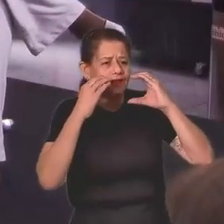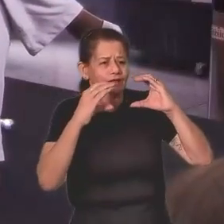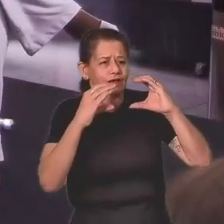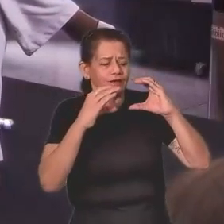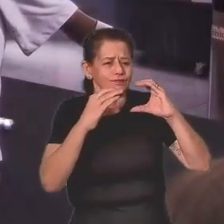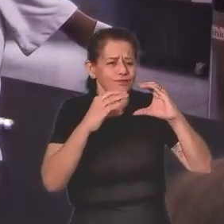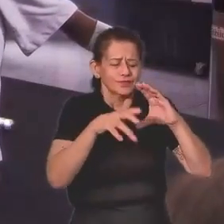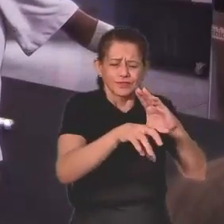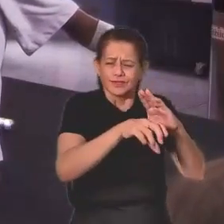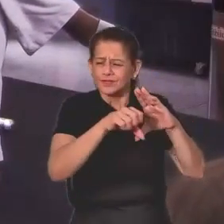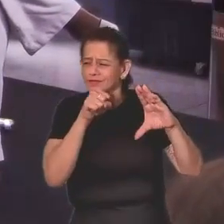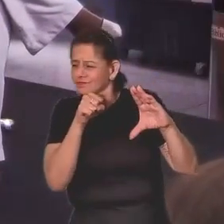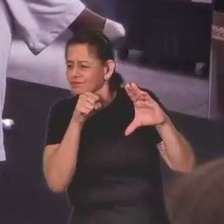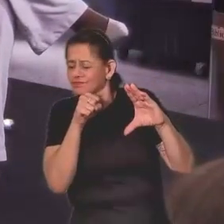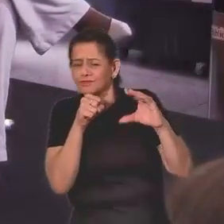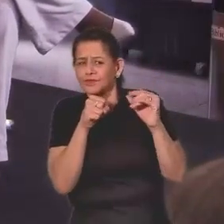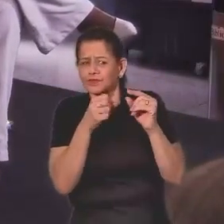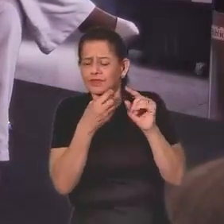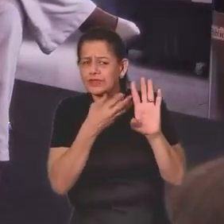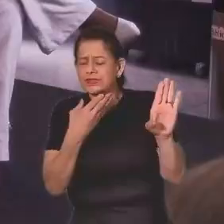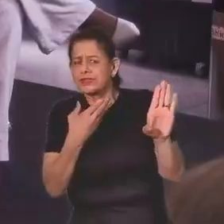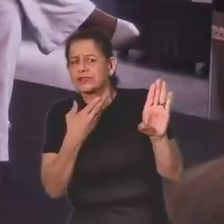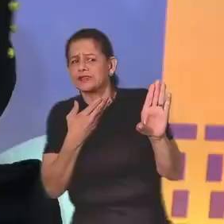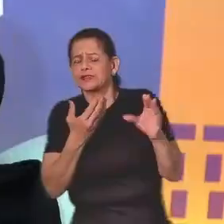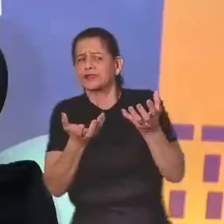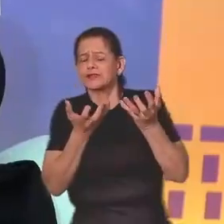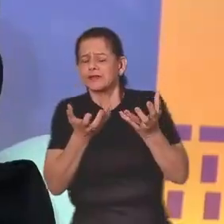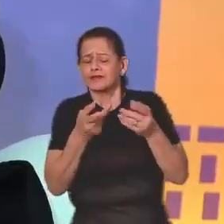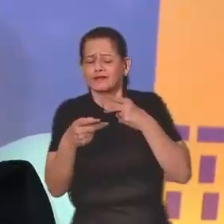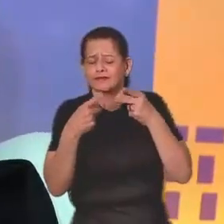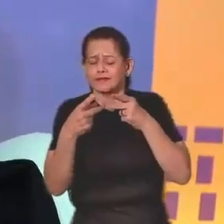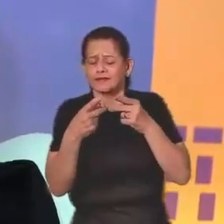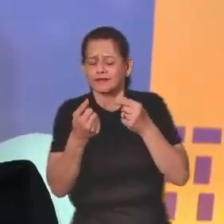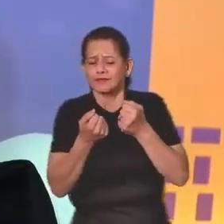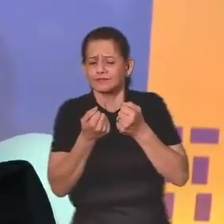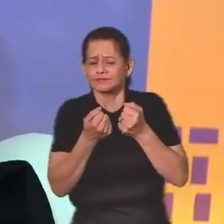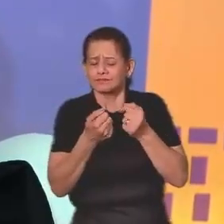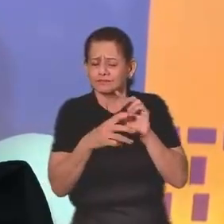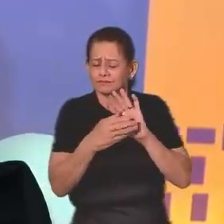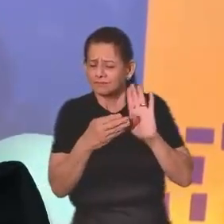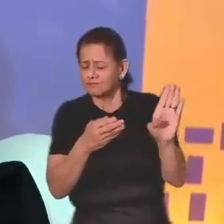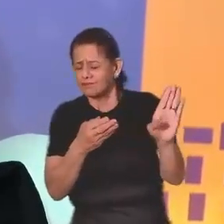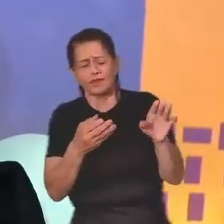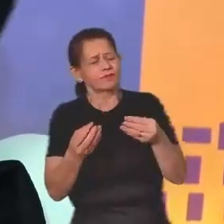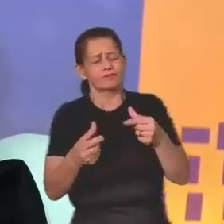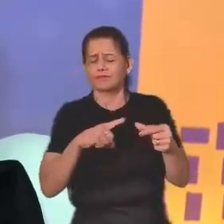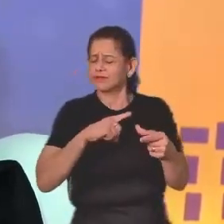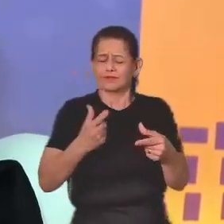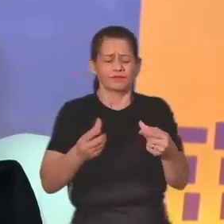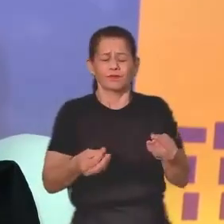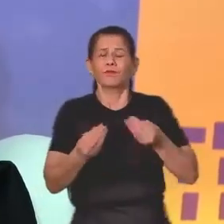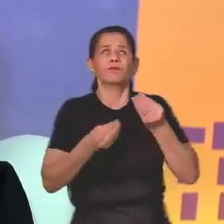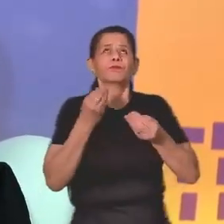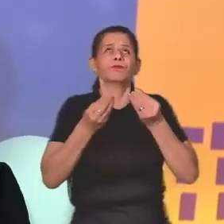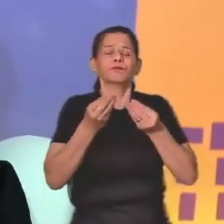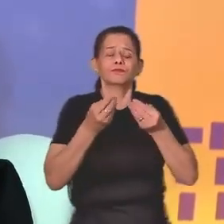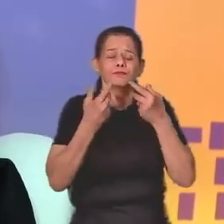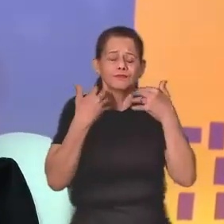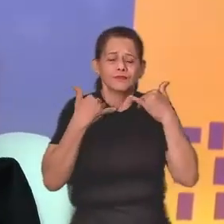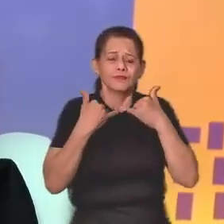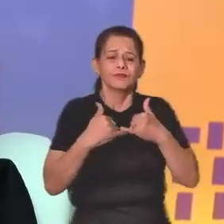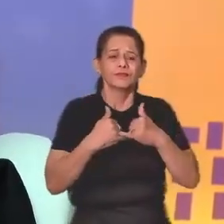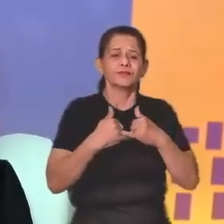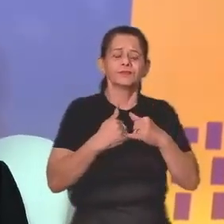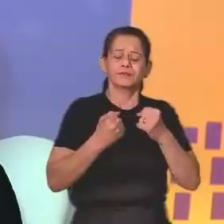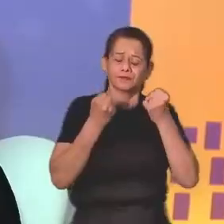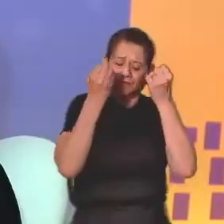de desabafo. Às vezes a gente quer falar alguma coisa e não tem com quem. Mas eu